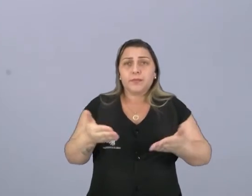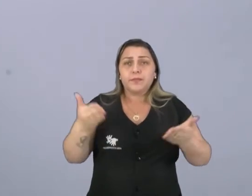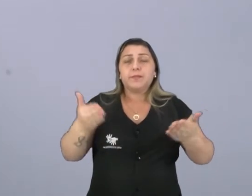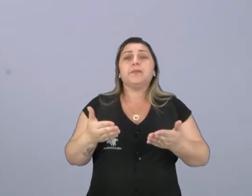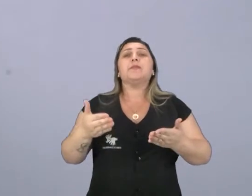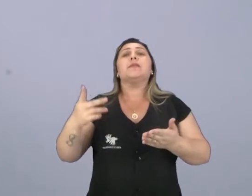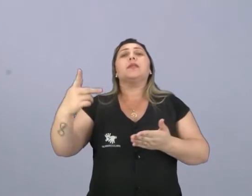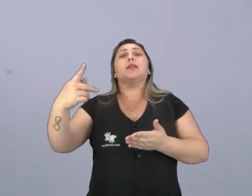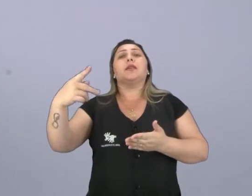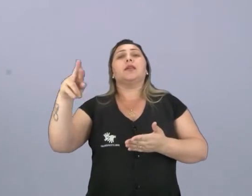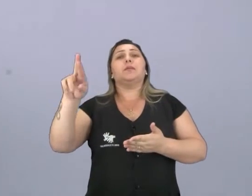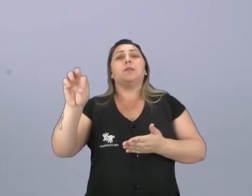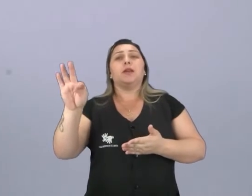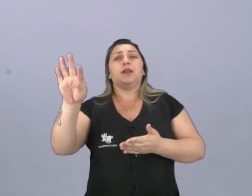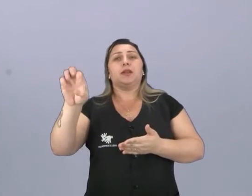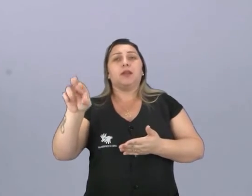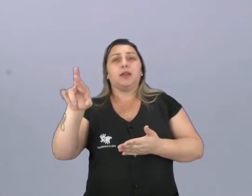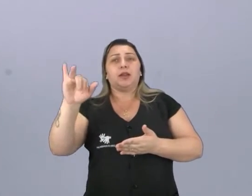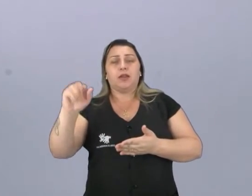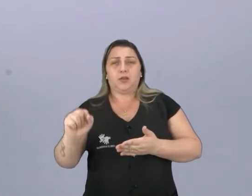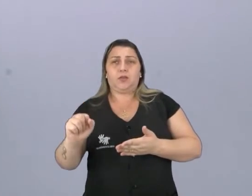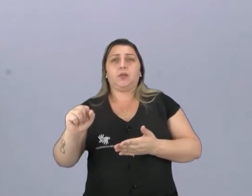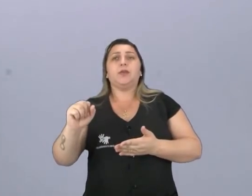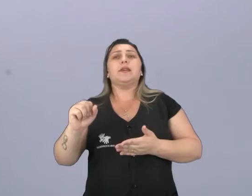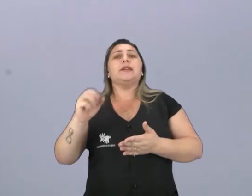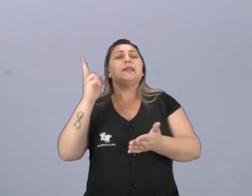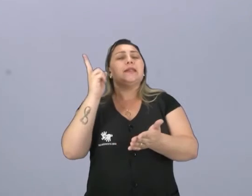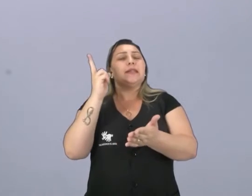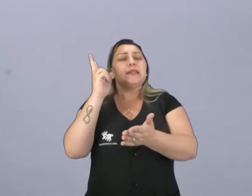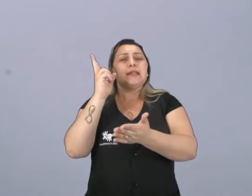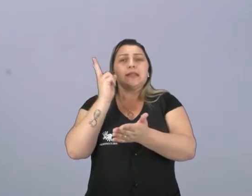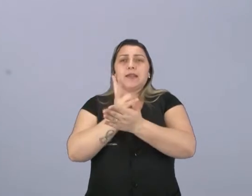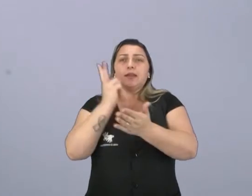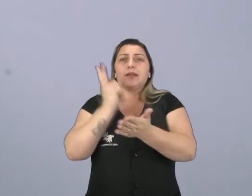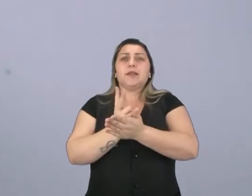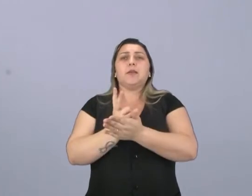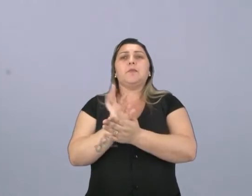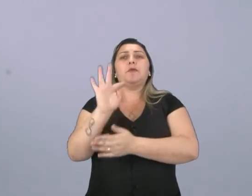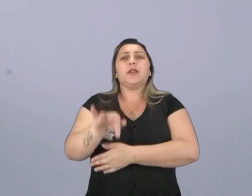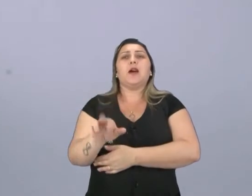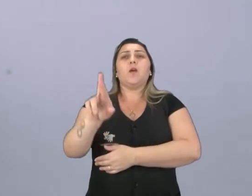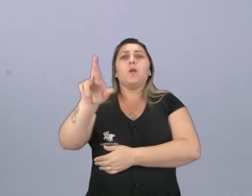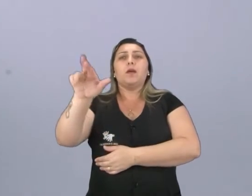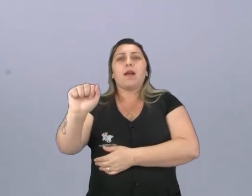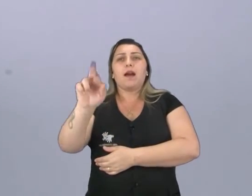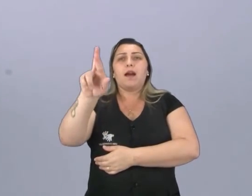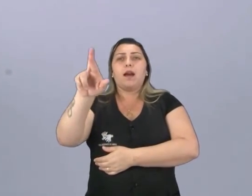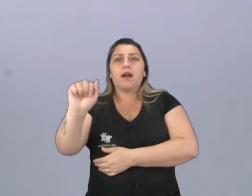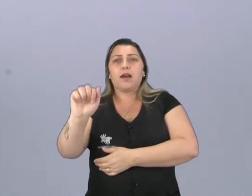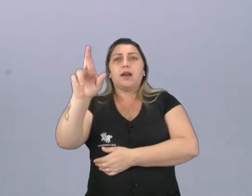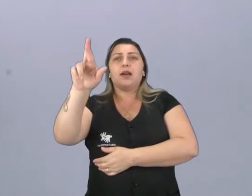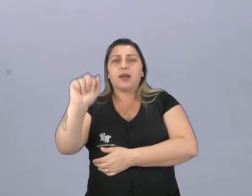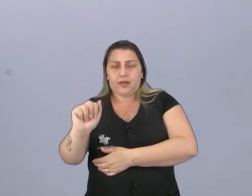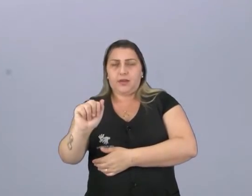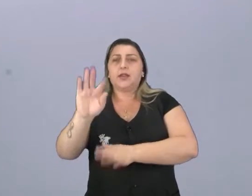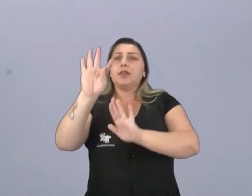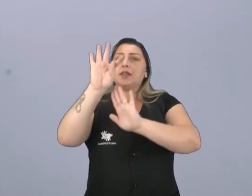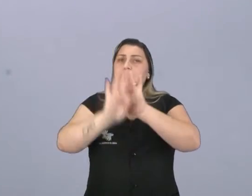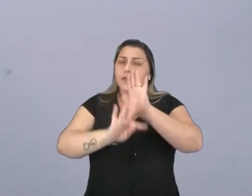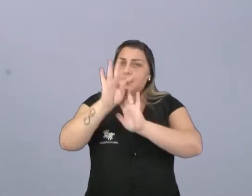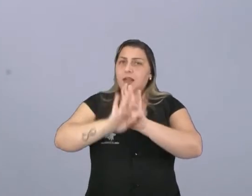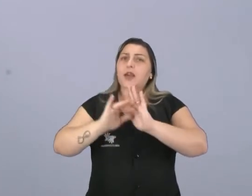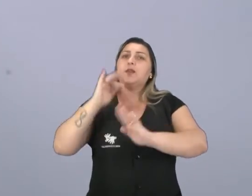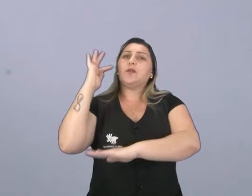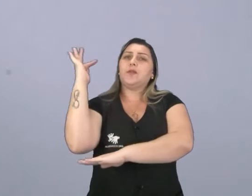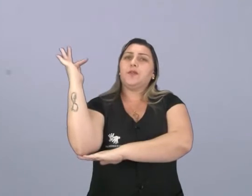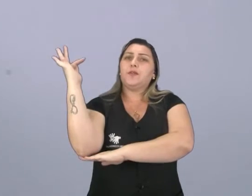esse pretérito consumira, fizera, buscara, tornara, mas encontramos em textos muito formais e em textos